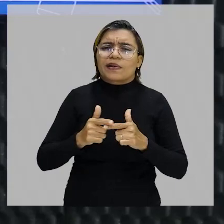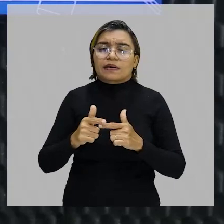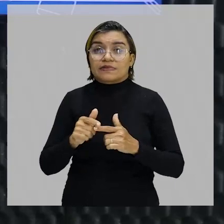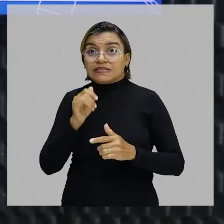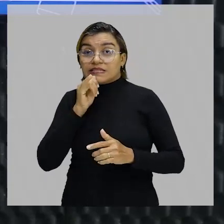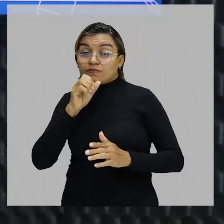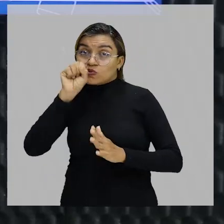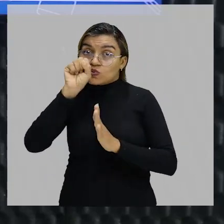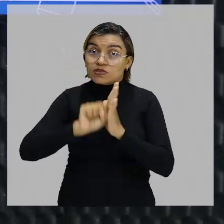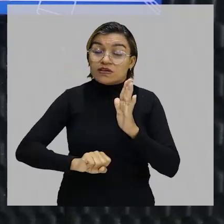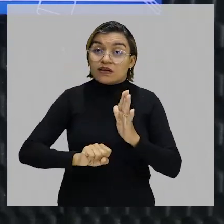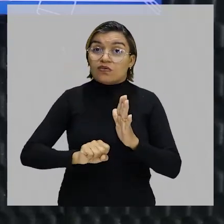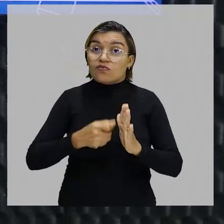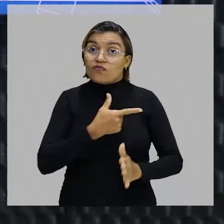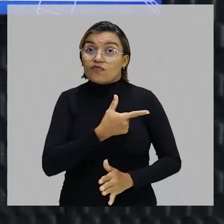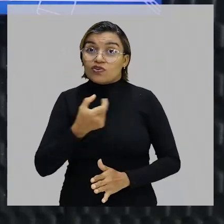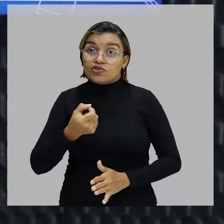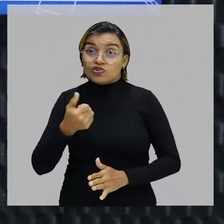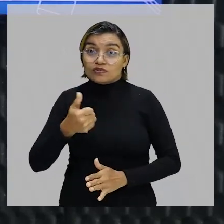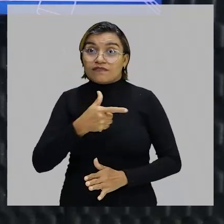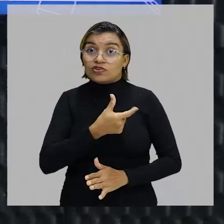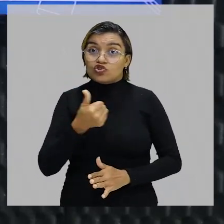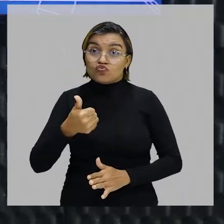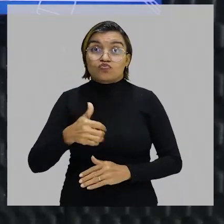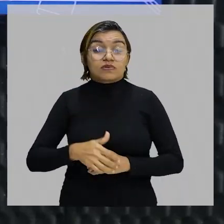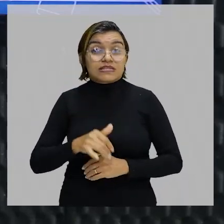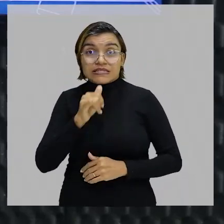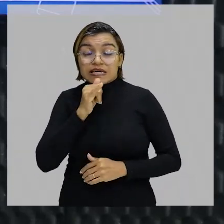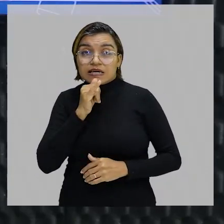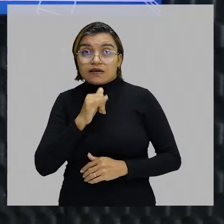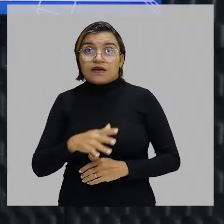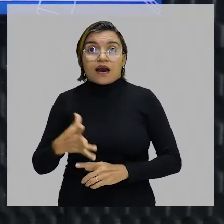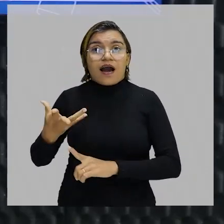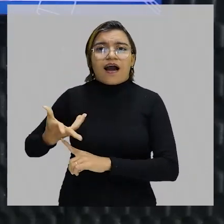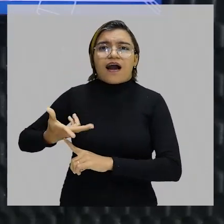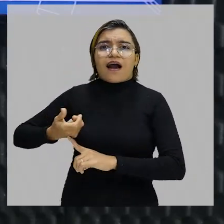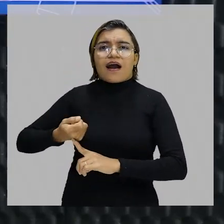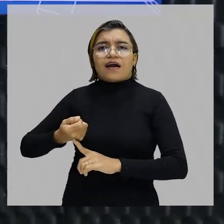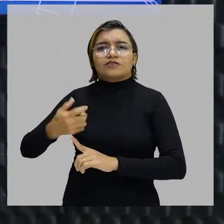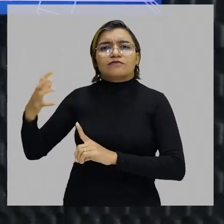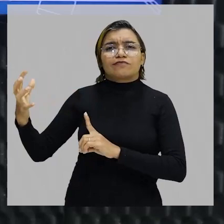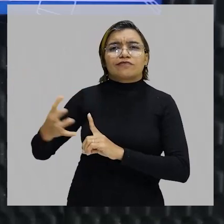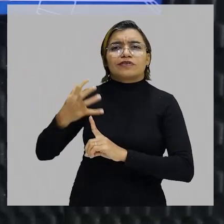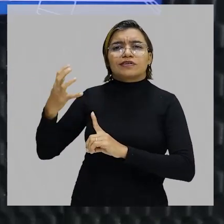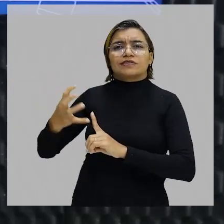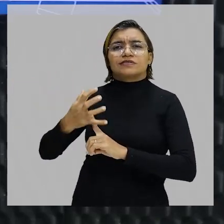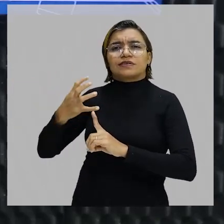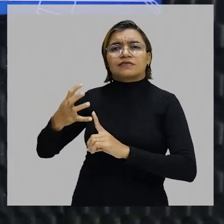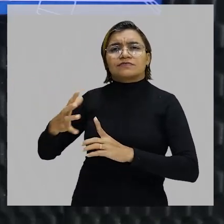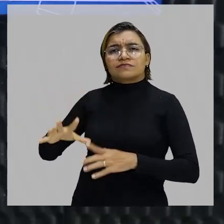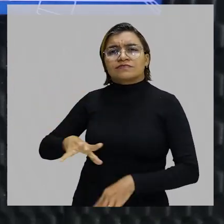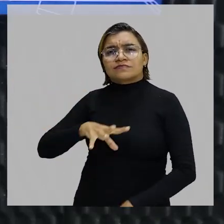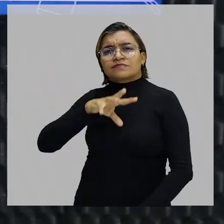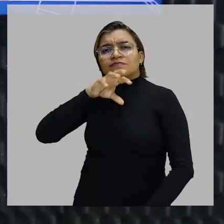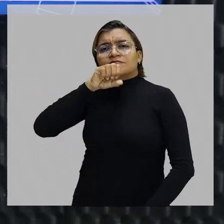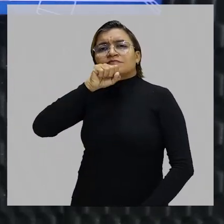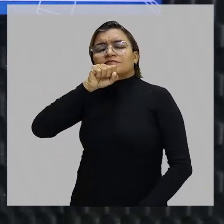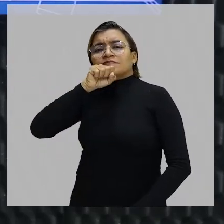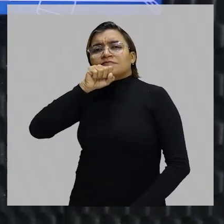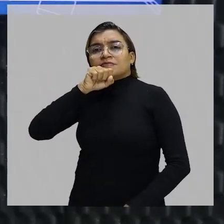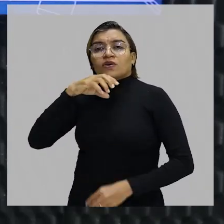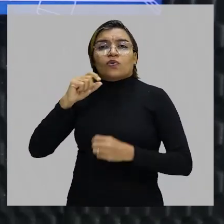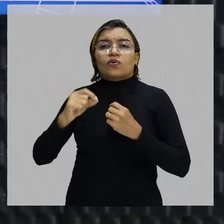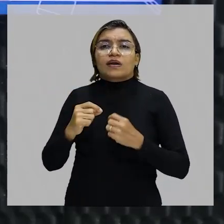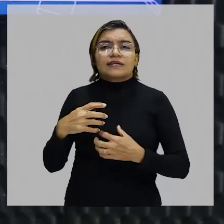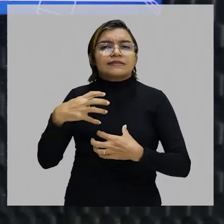dos séculos. A arte parece que faz assim, ó. Parece não, ela faz você respirar e dizer assim, eu estou vivo e consigo expressar